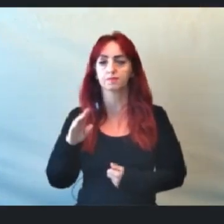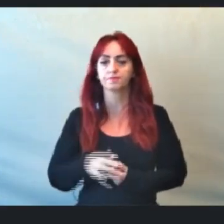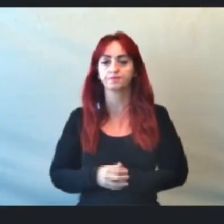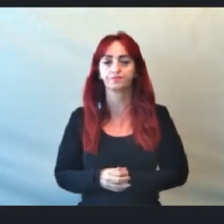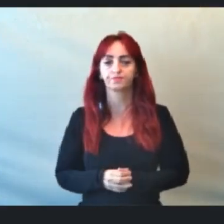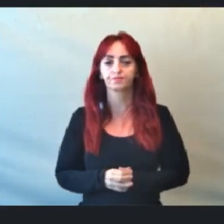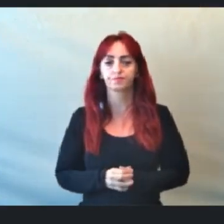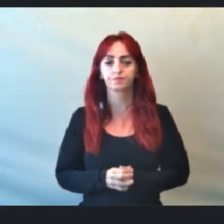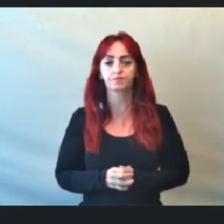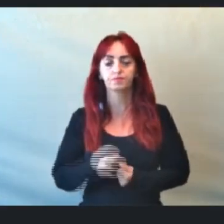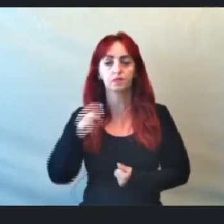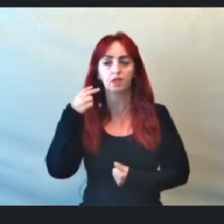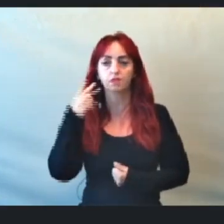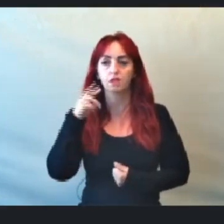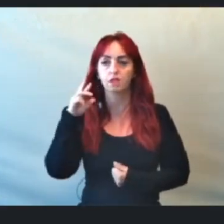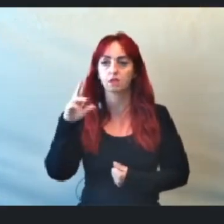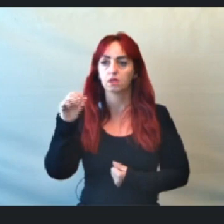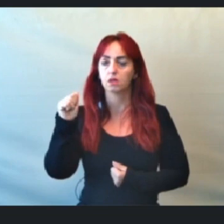Bibiano.